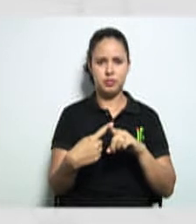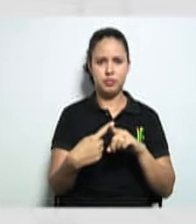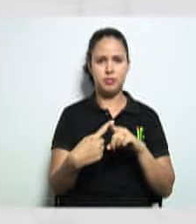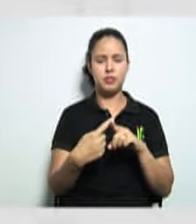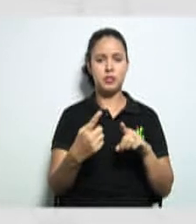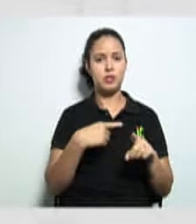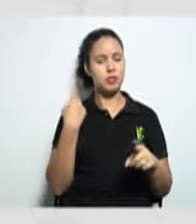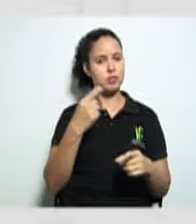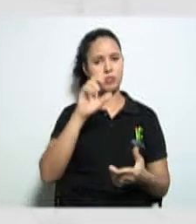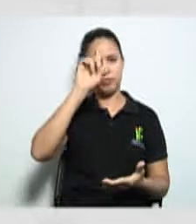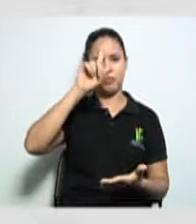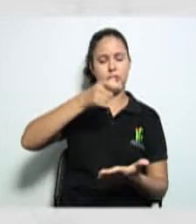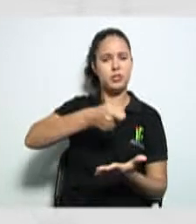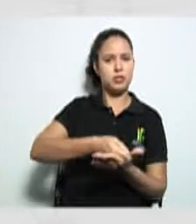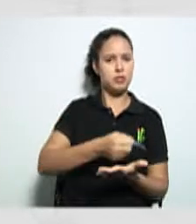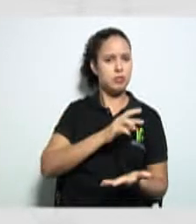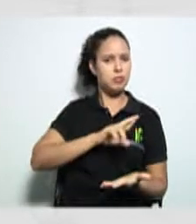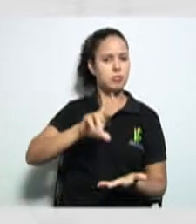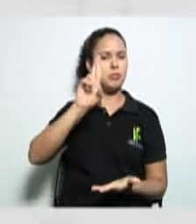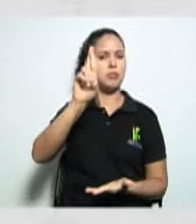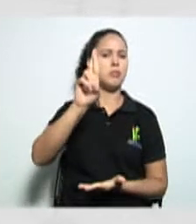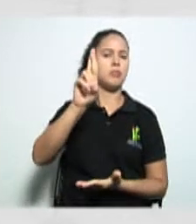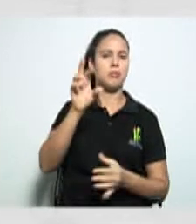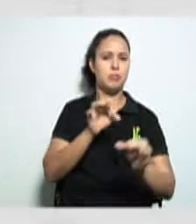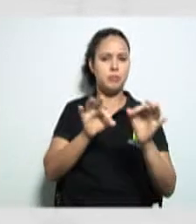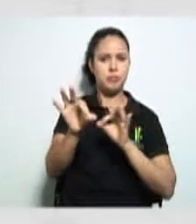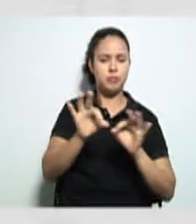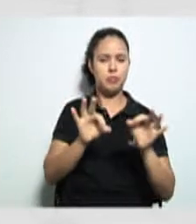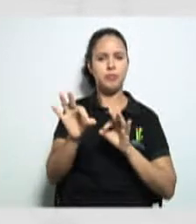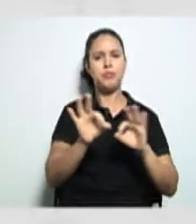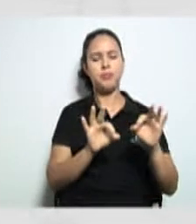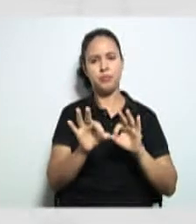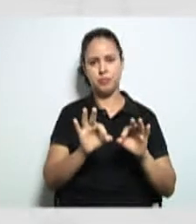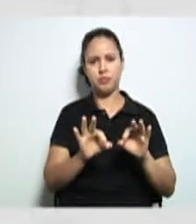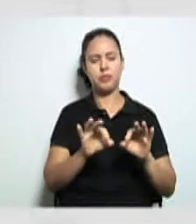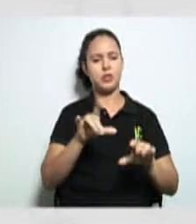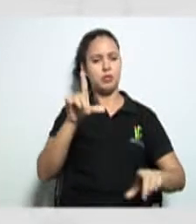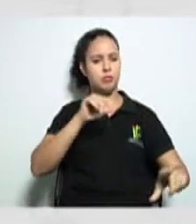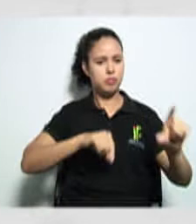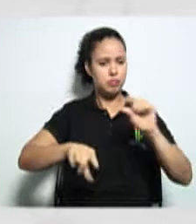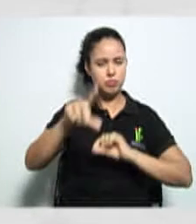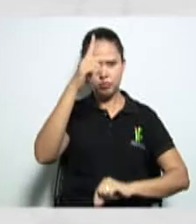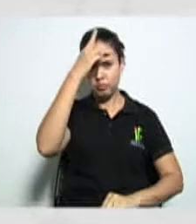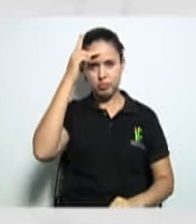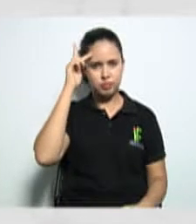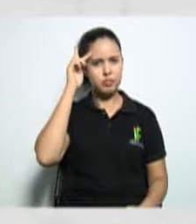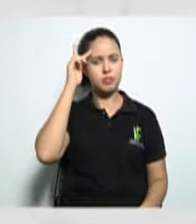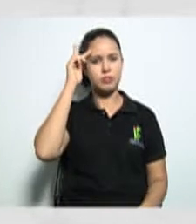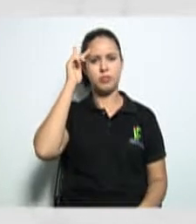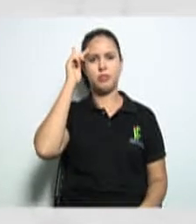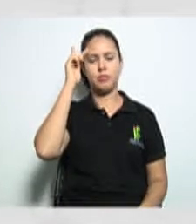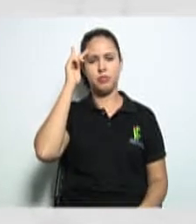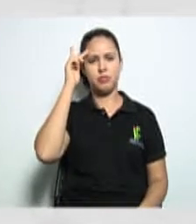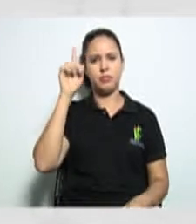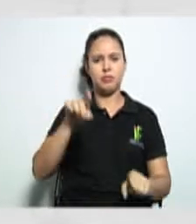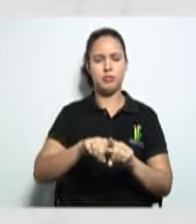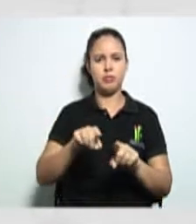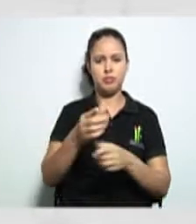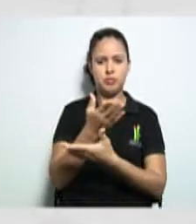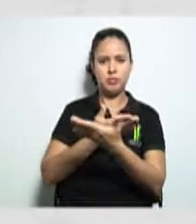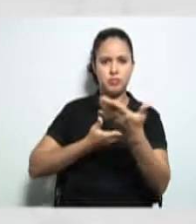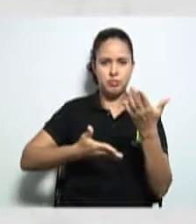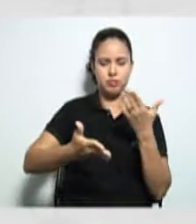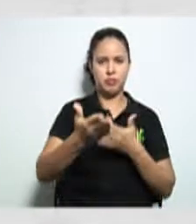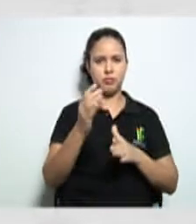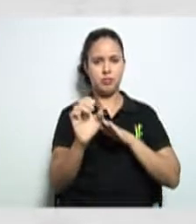Nós tomamos decisões, nós planejamos as nossas atividades, nós selecionamos pessoas, participando ou não